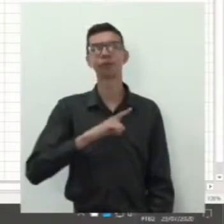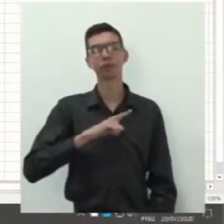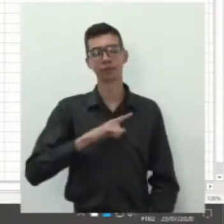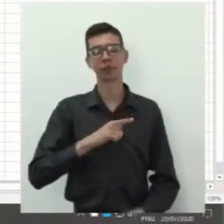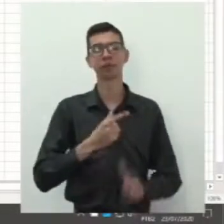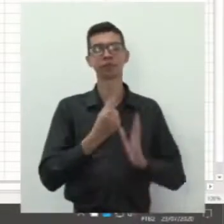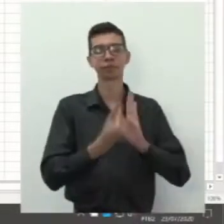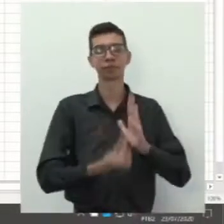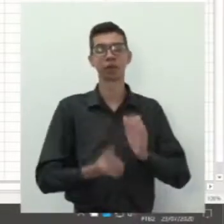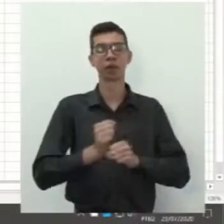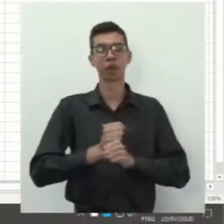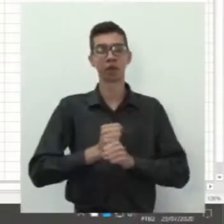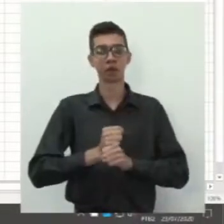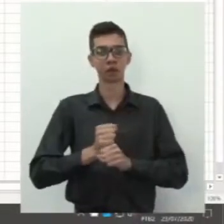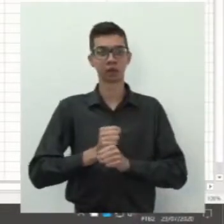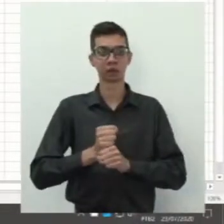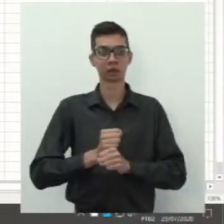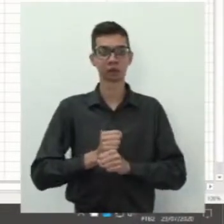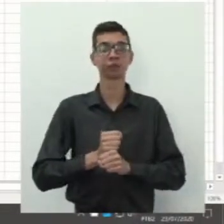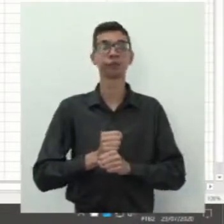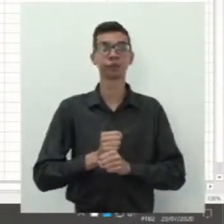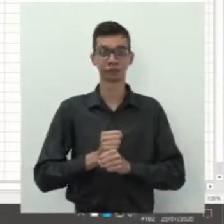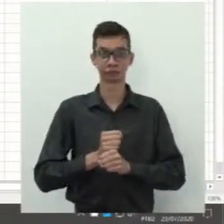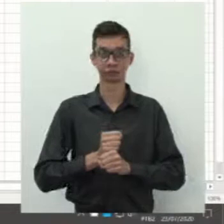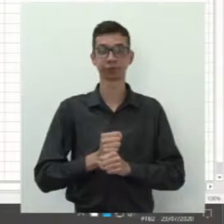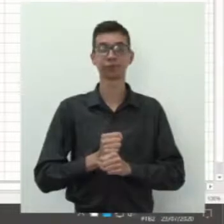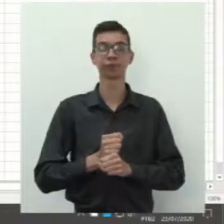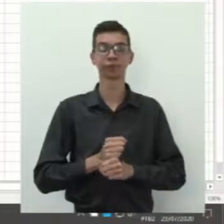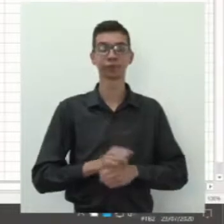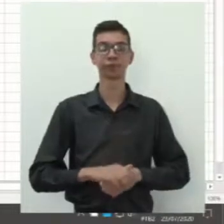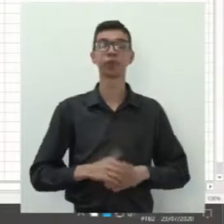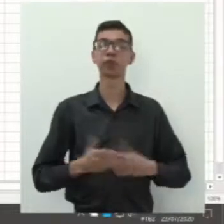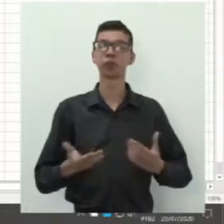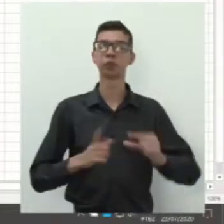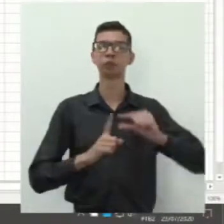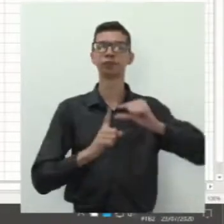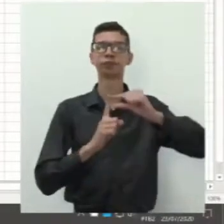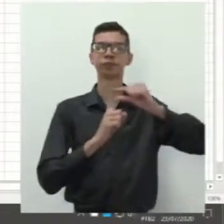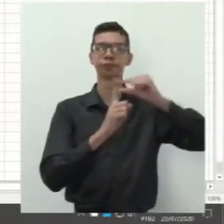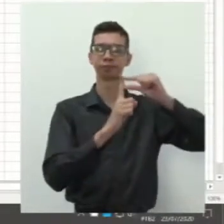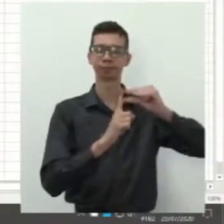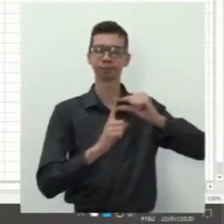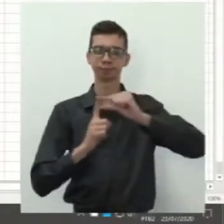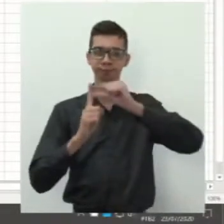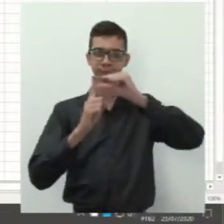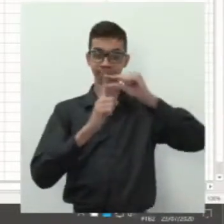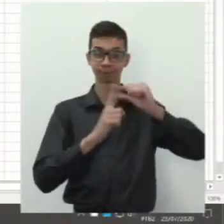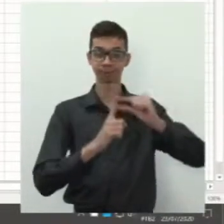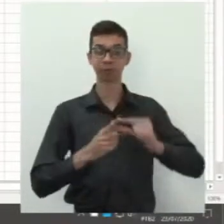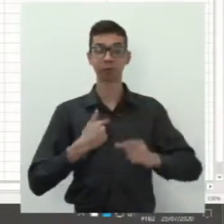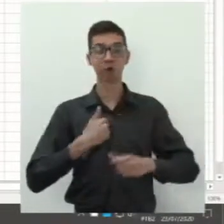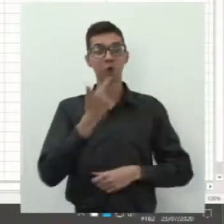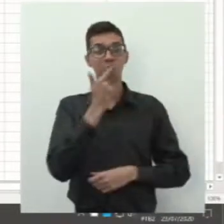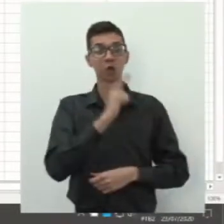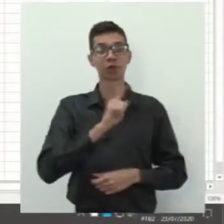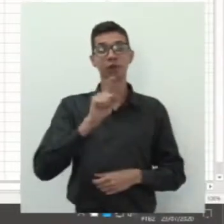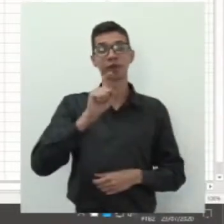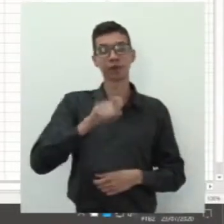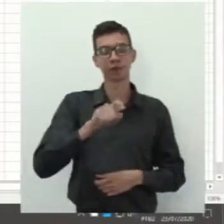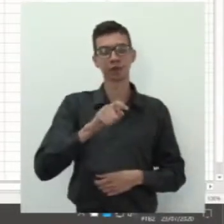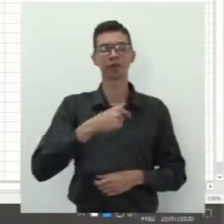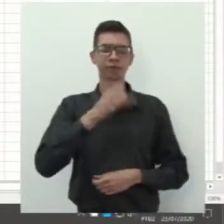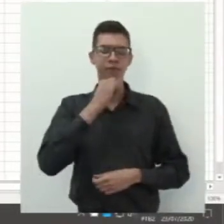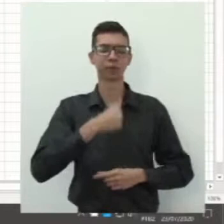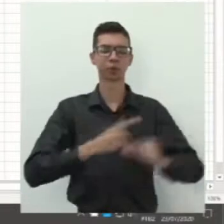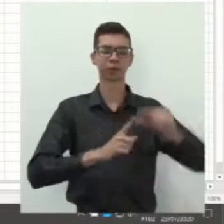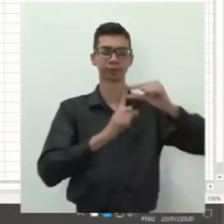tá? Então, já que ela funciona por células, eu consigo selecionar essas células, né? Toda vez que eu clico em uma